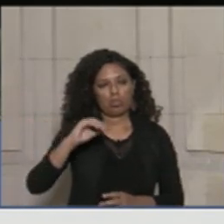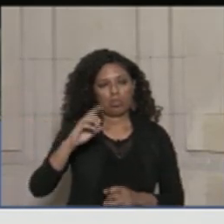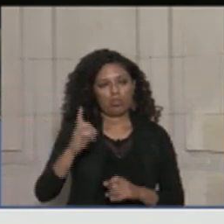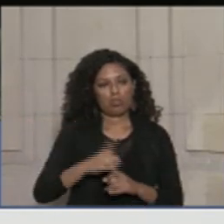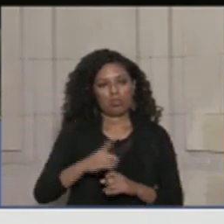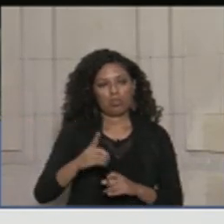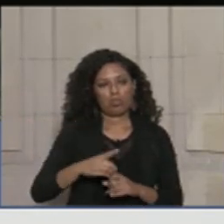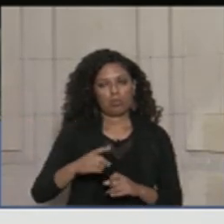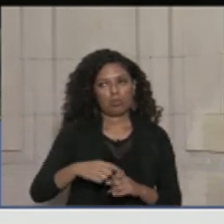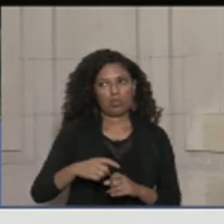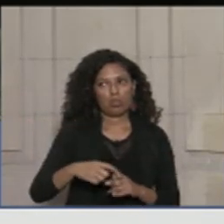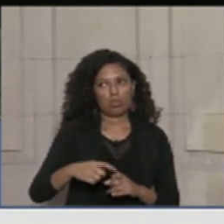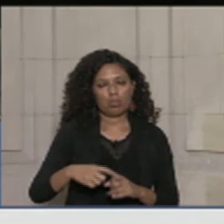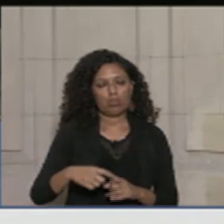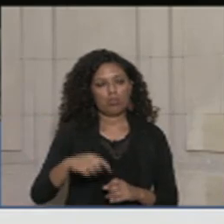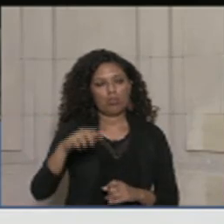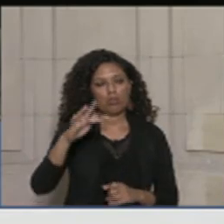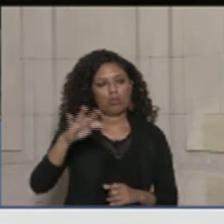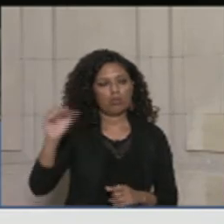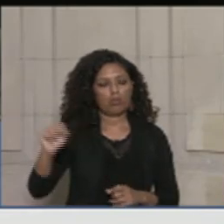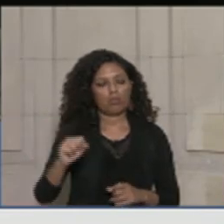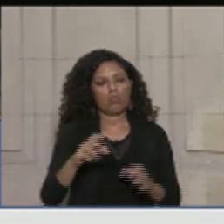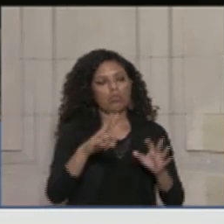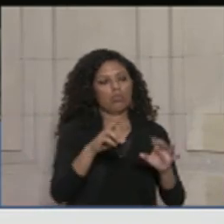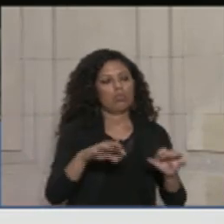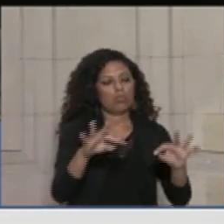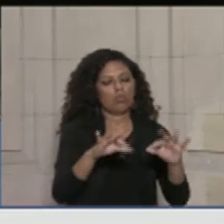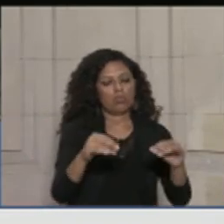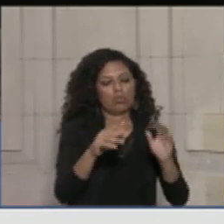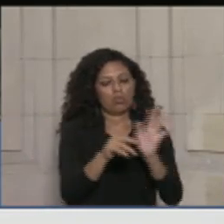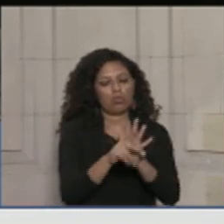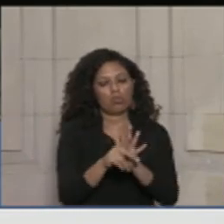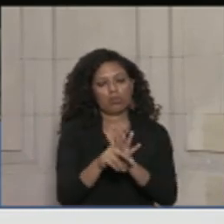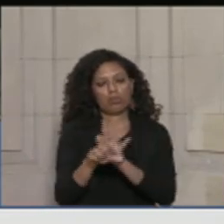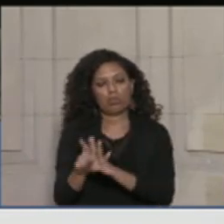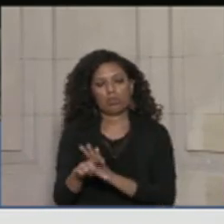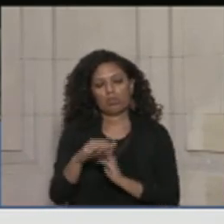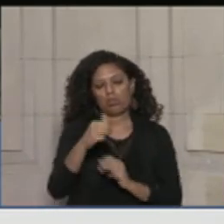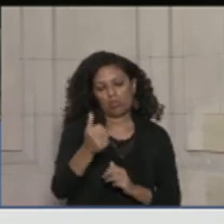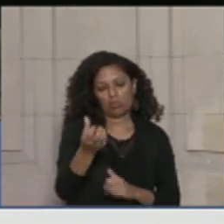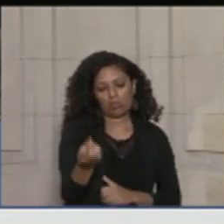Julianelli e Flávio Serafim. Veto total ao projeto de lei número